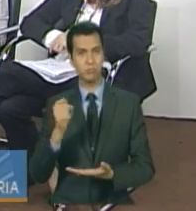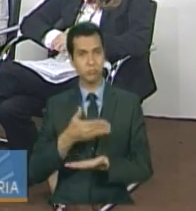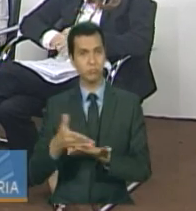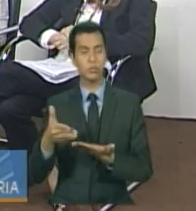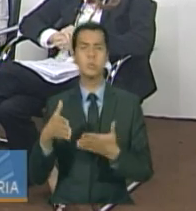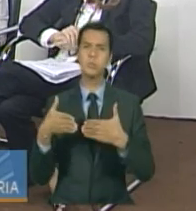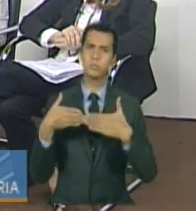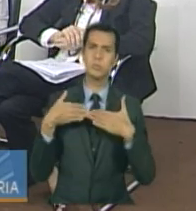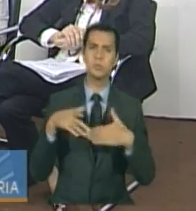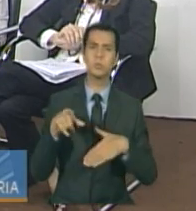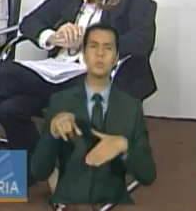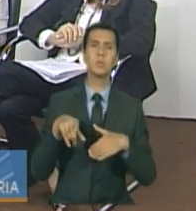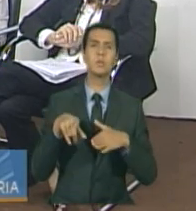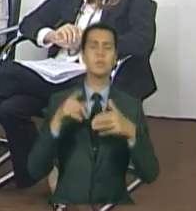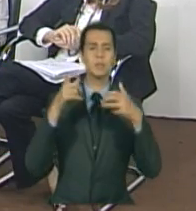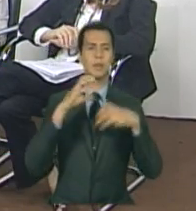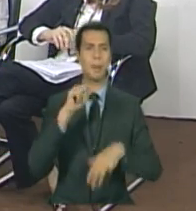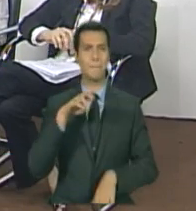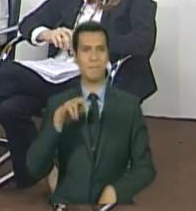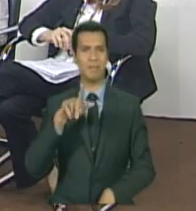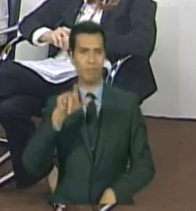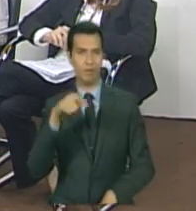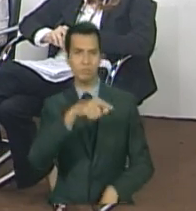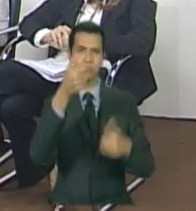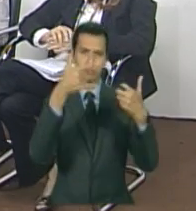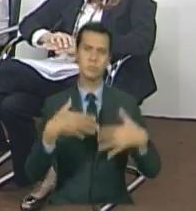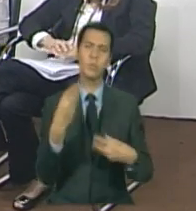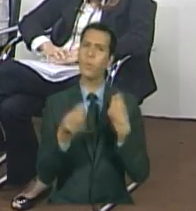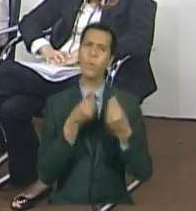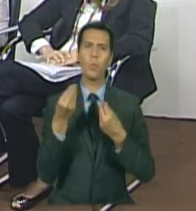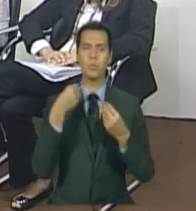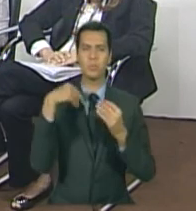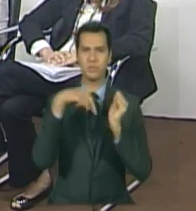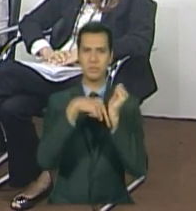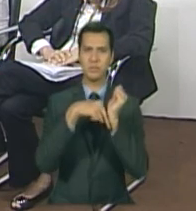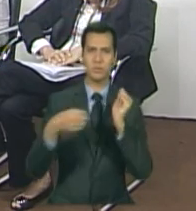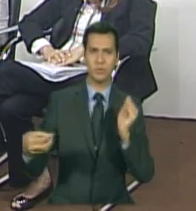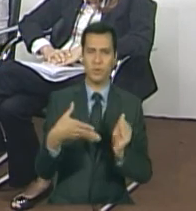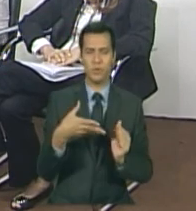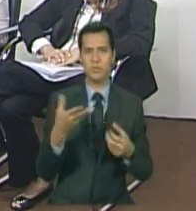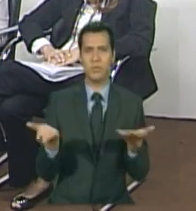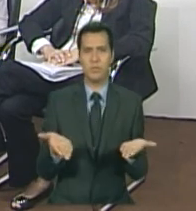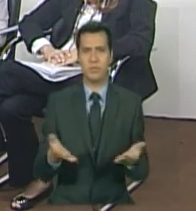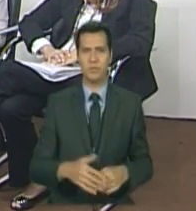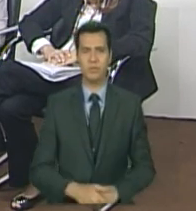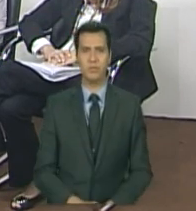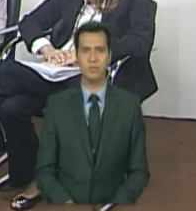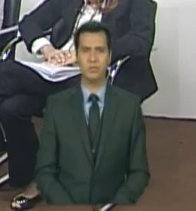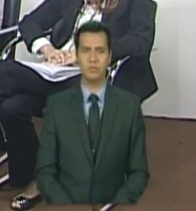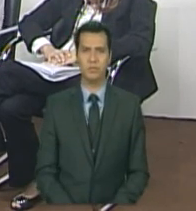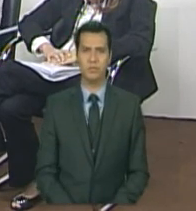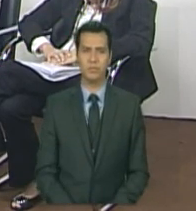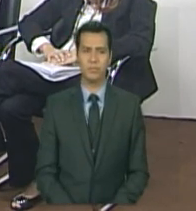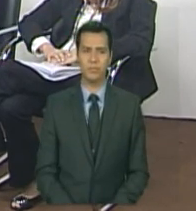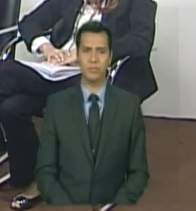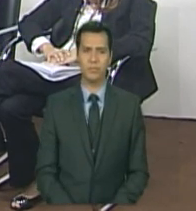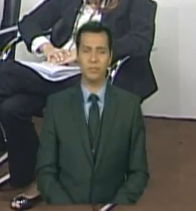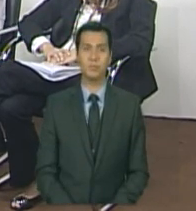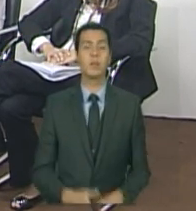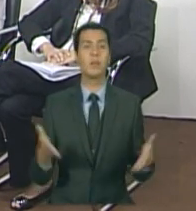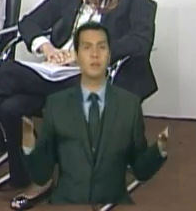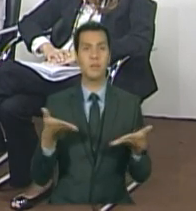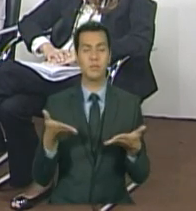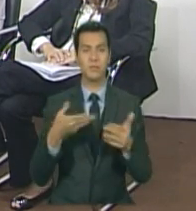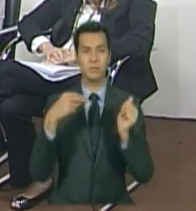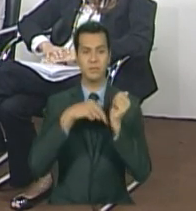você explicasse o que muda nessa nova política de senhas. Com a nova política de senhas, o acesso para os municípios aos sistemas